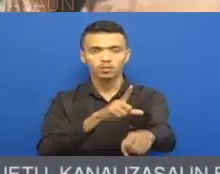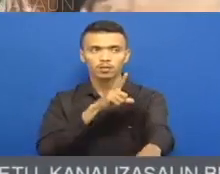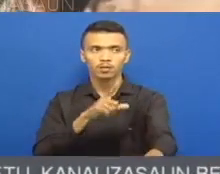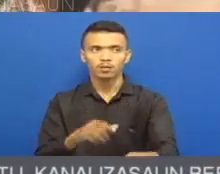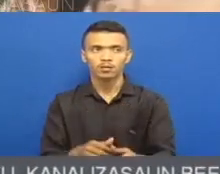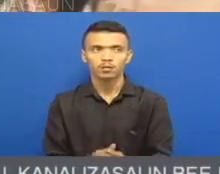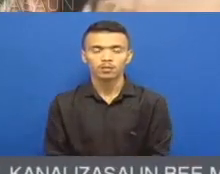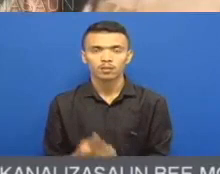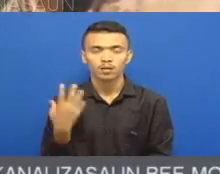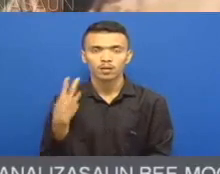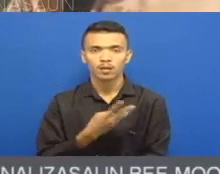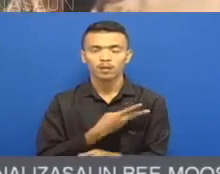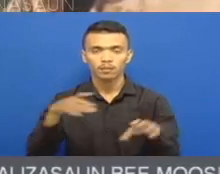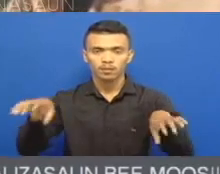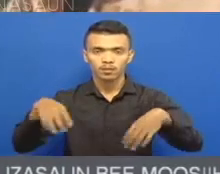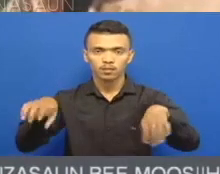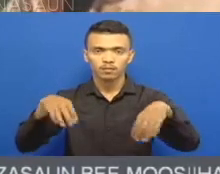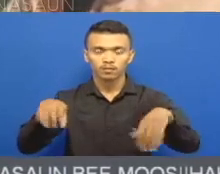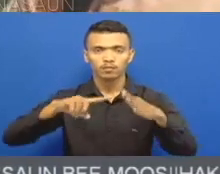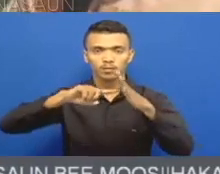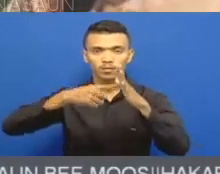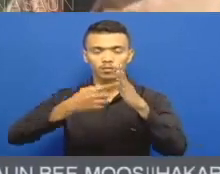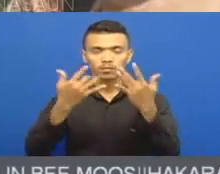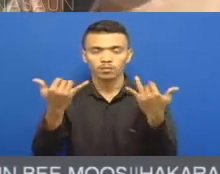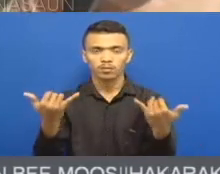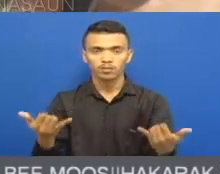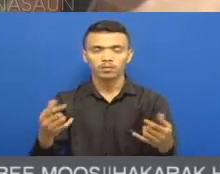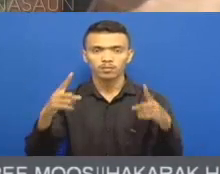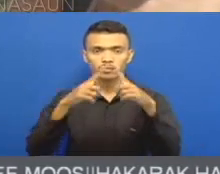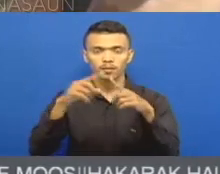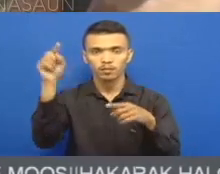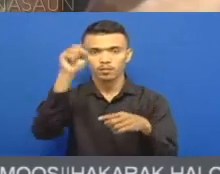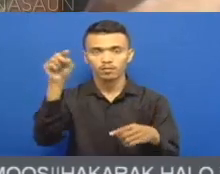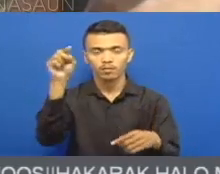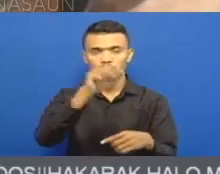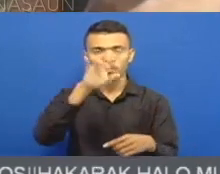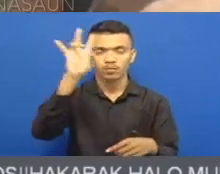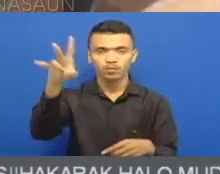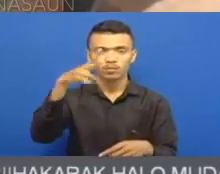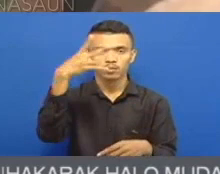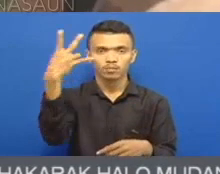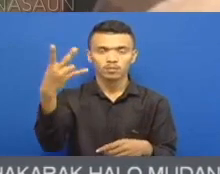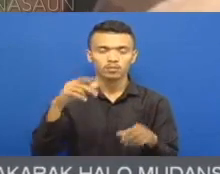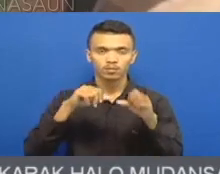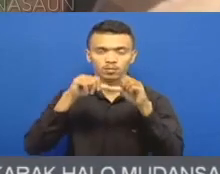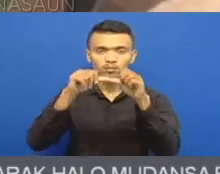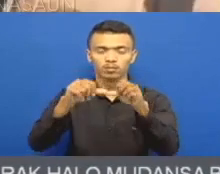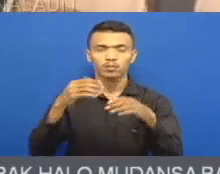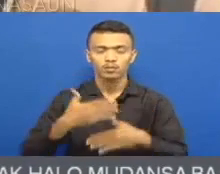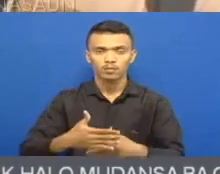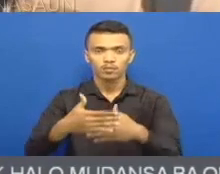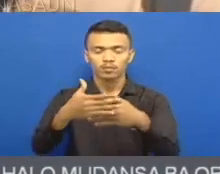ami nia serviço ahu to agora la hona ba 17% e ami nia continuação se iha processo